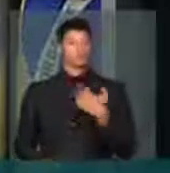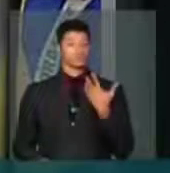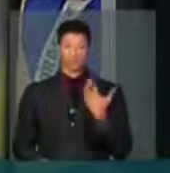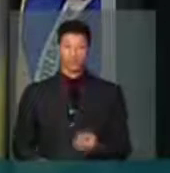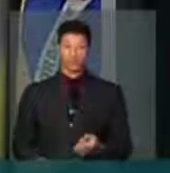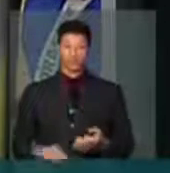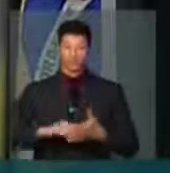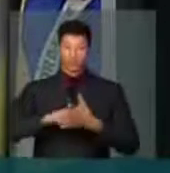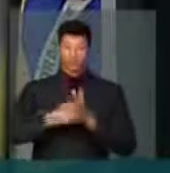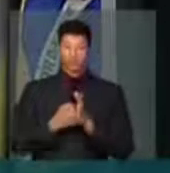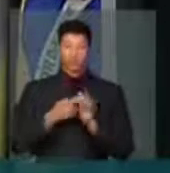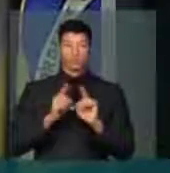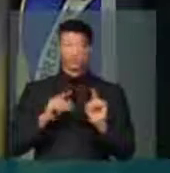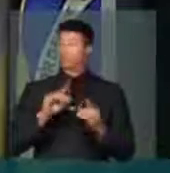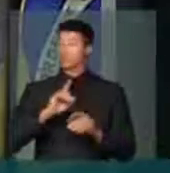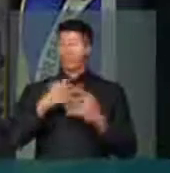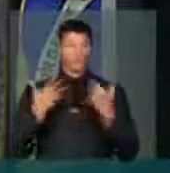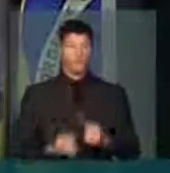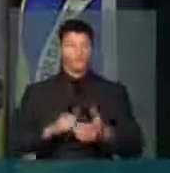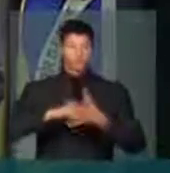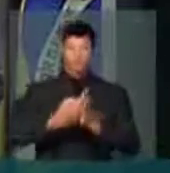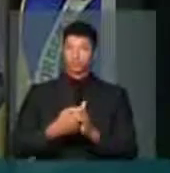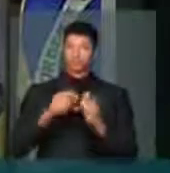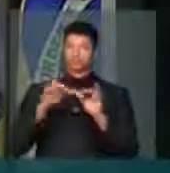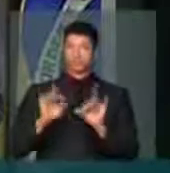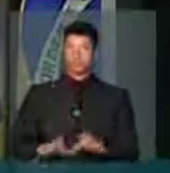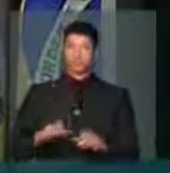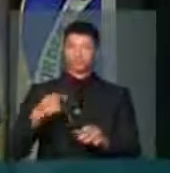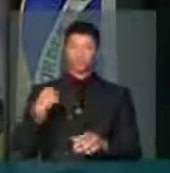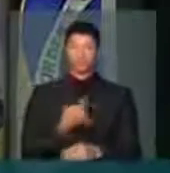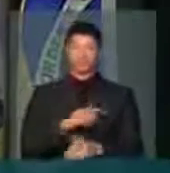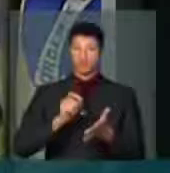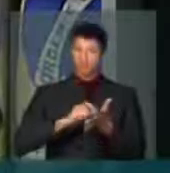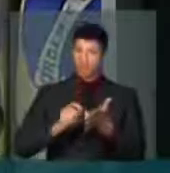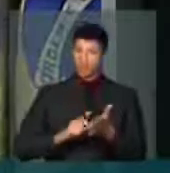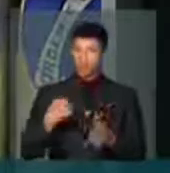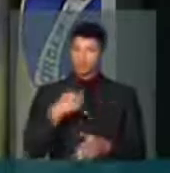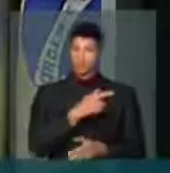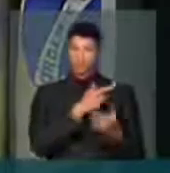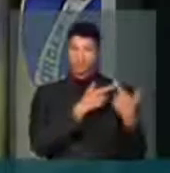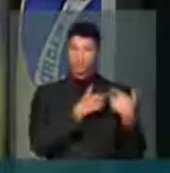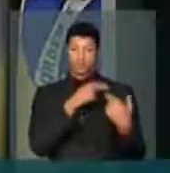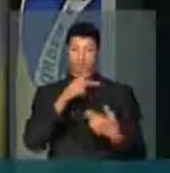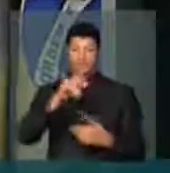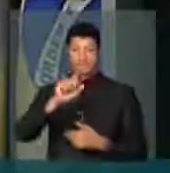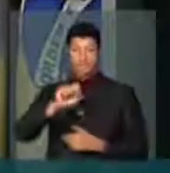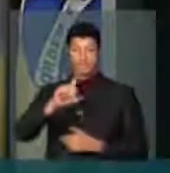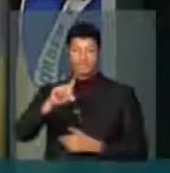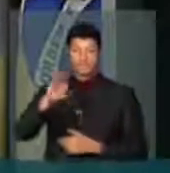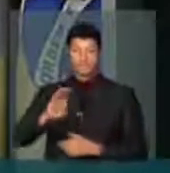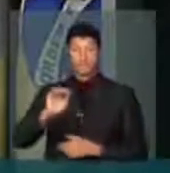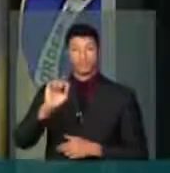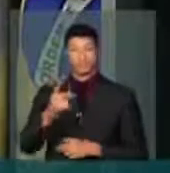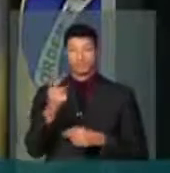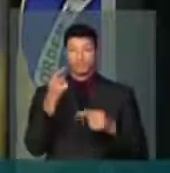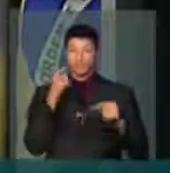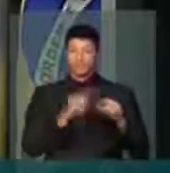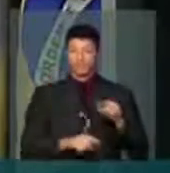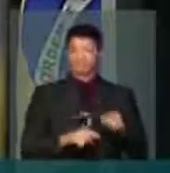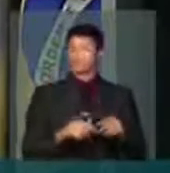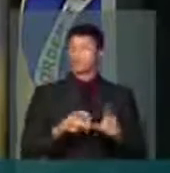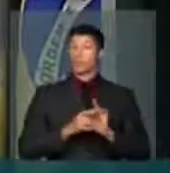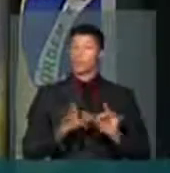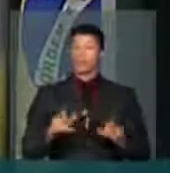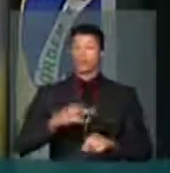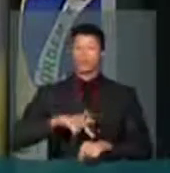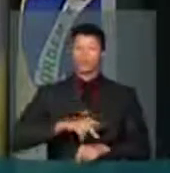vamos obstruir. Nós não vamos deixar que queiram colocar na nossa conta que o PSDB ou que a oposição não